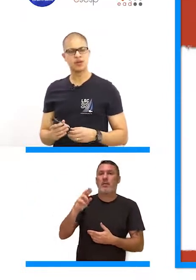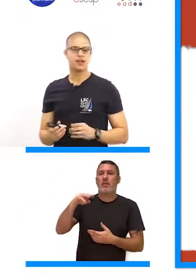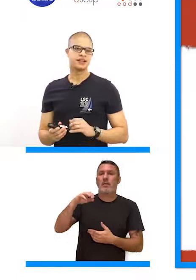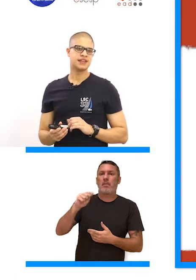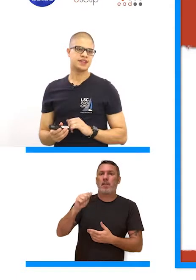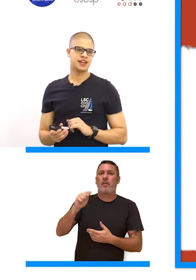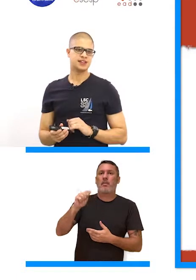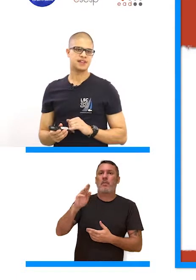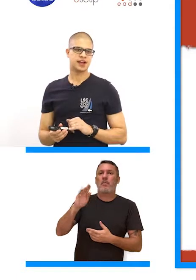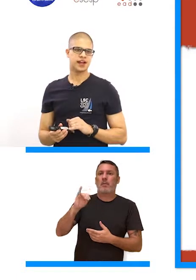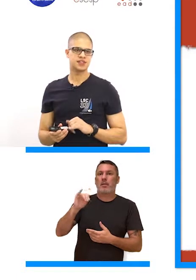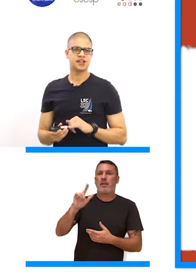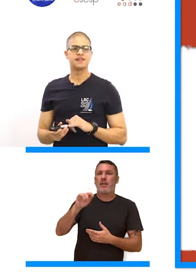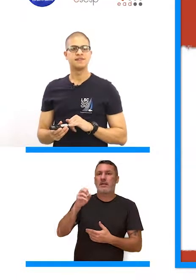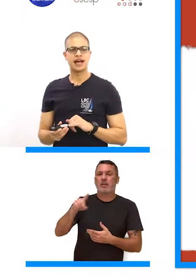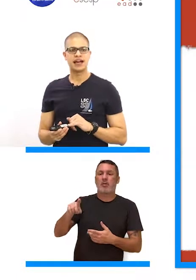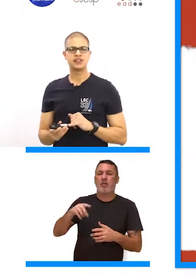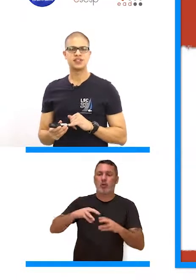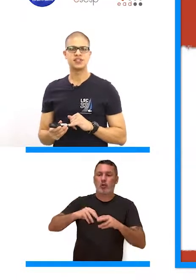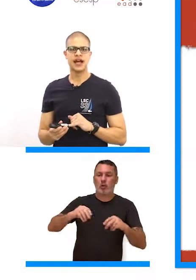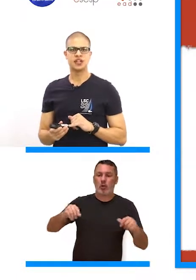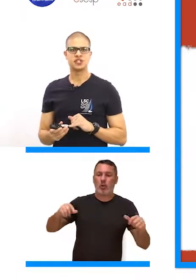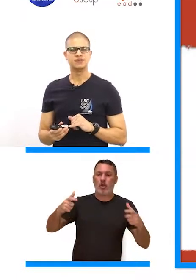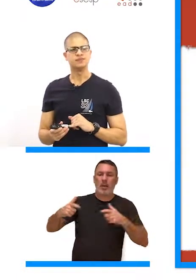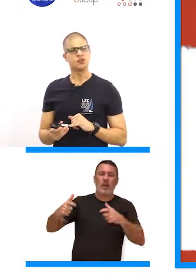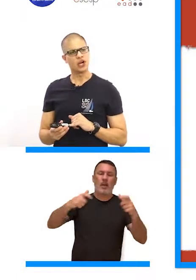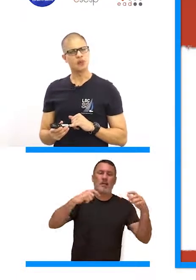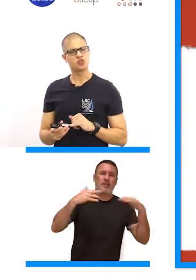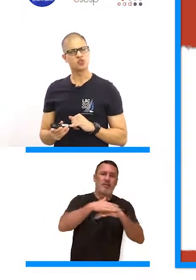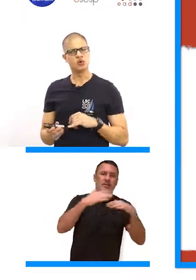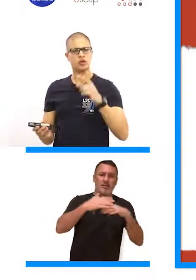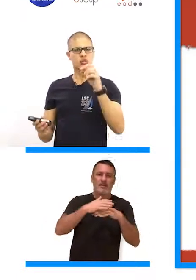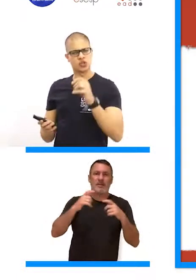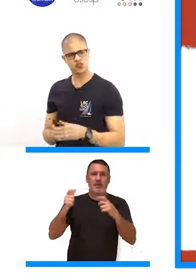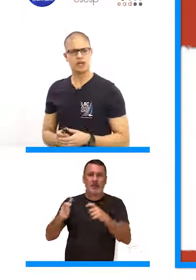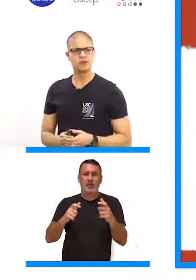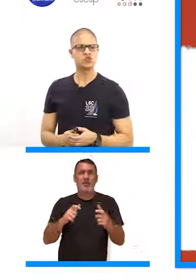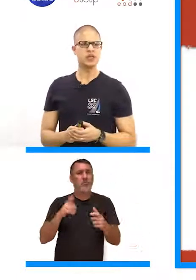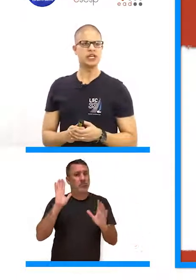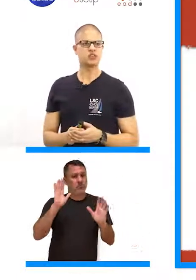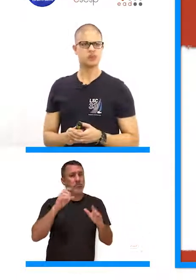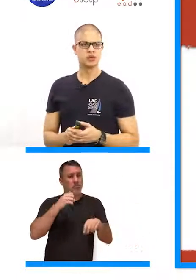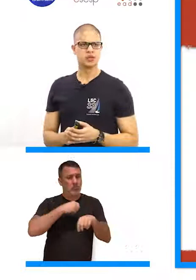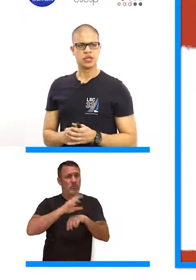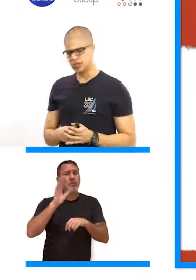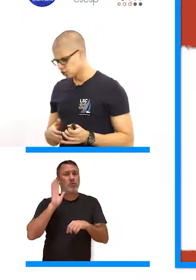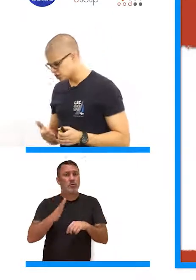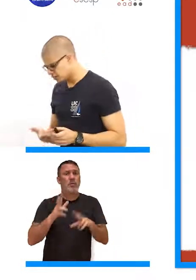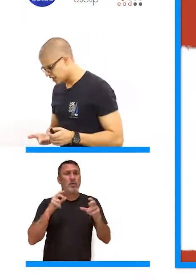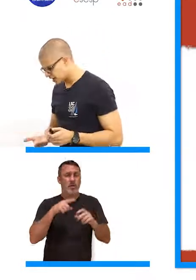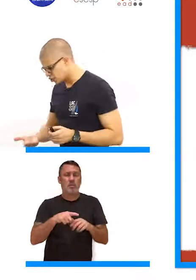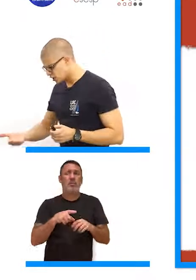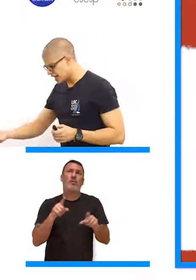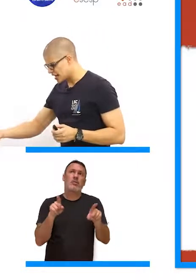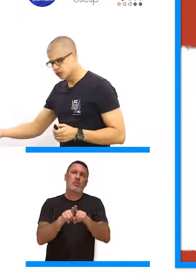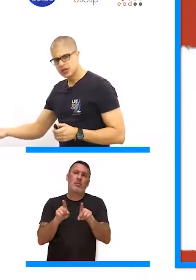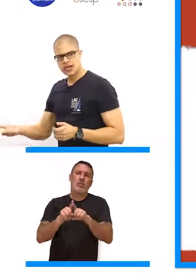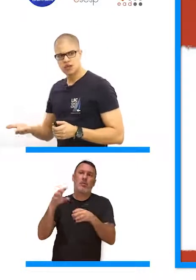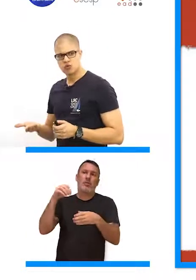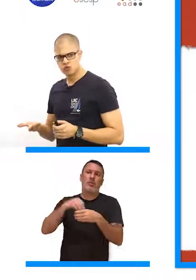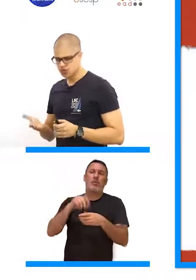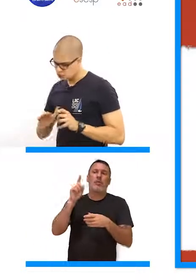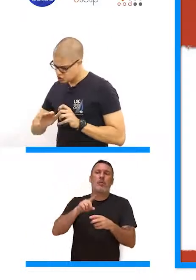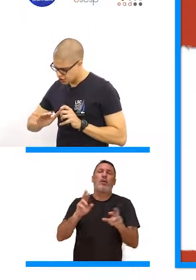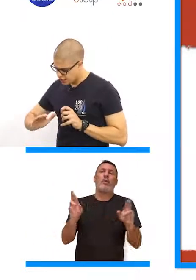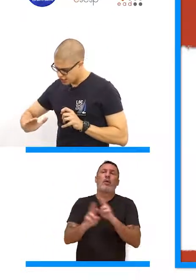do solo nas áreas centrais da cidade. Olha, professor, nós falamos sobre isso, inclusive relacionado